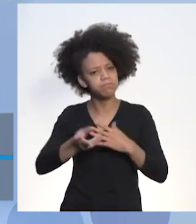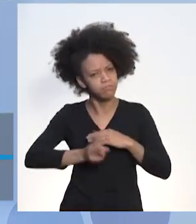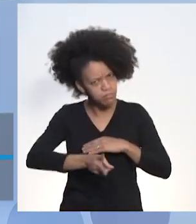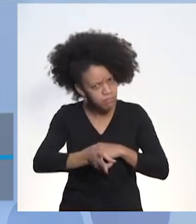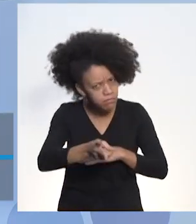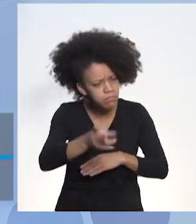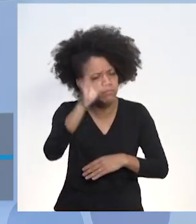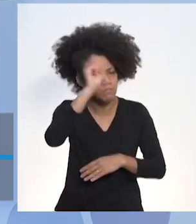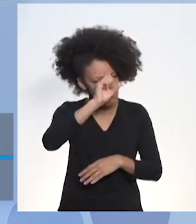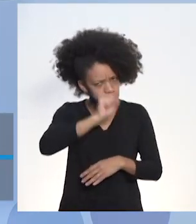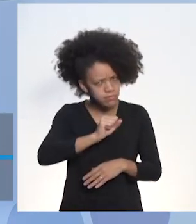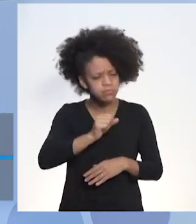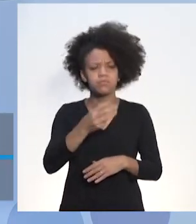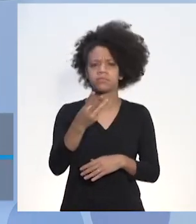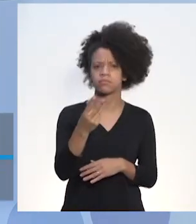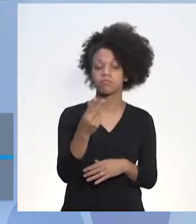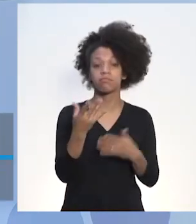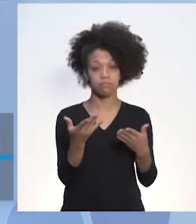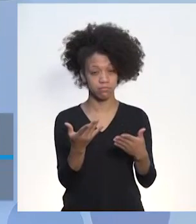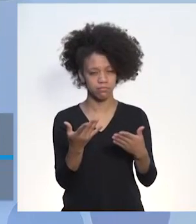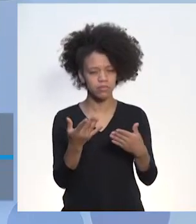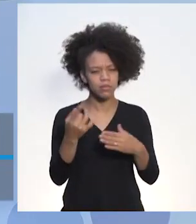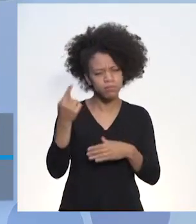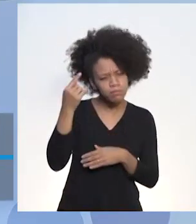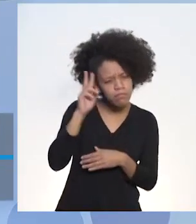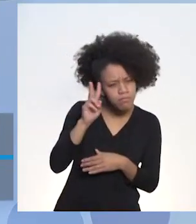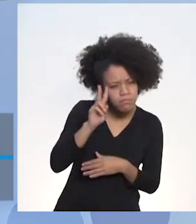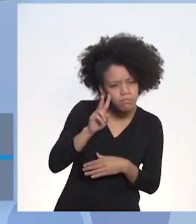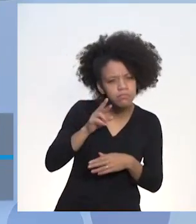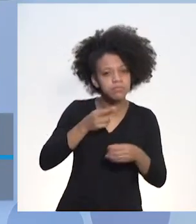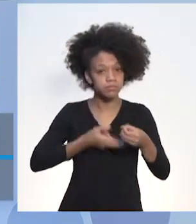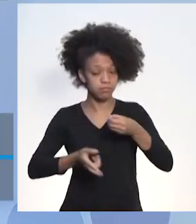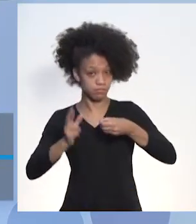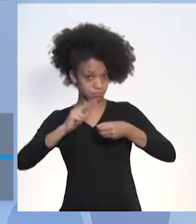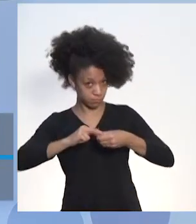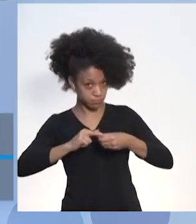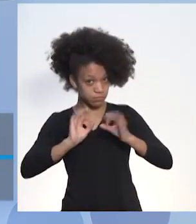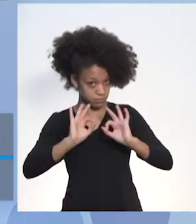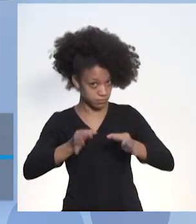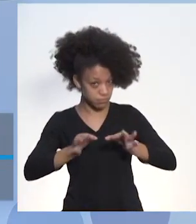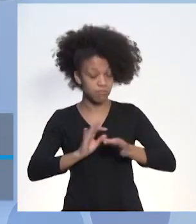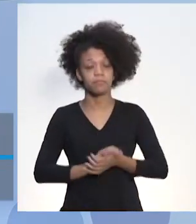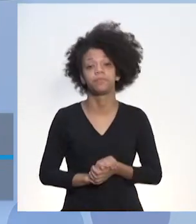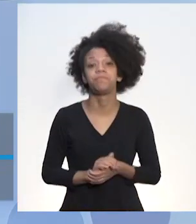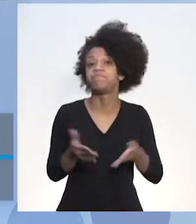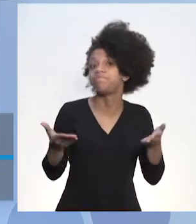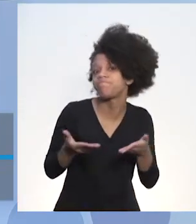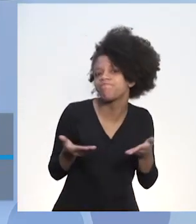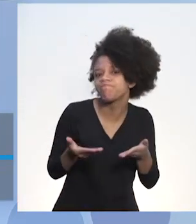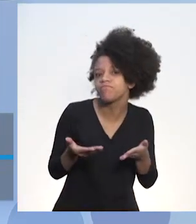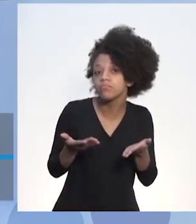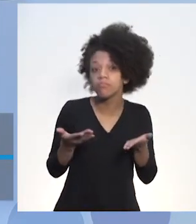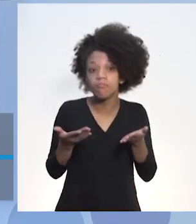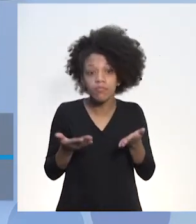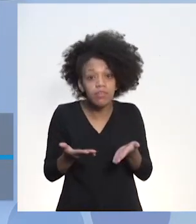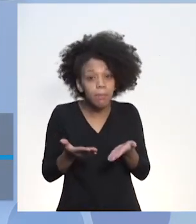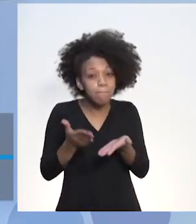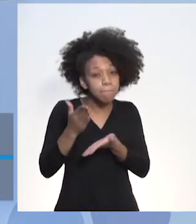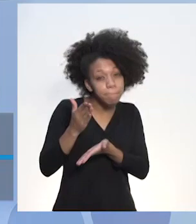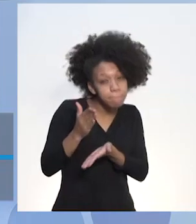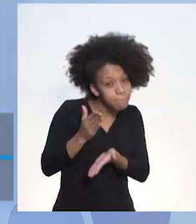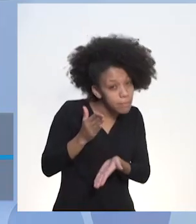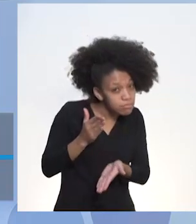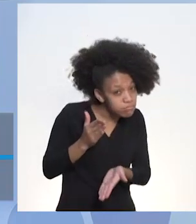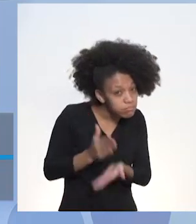situação de aprendizagem 3, ou seja, aquela nossa ideia da recuperação, certo? Hoje nós estamos exatamente na metade